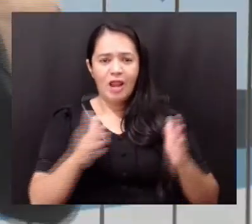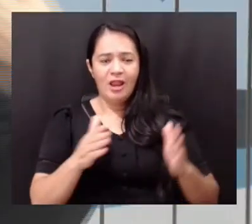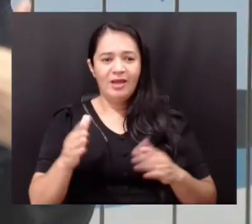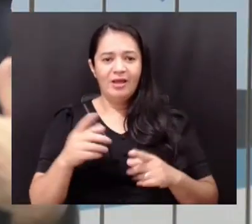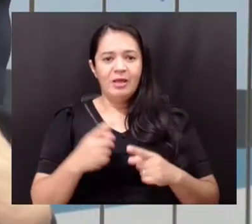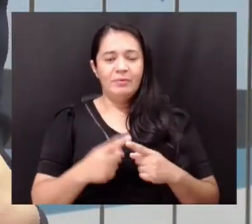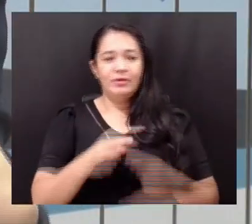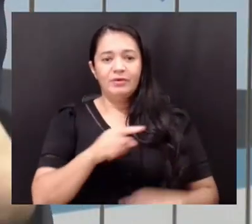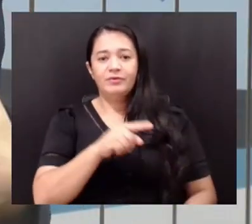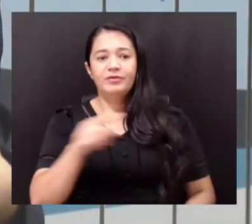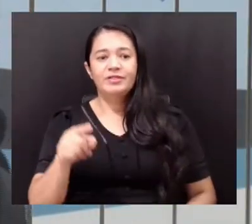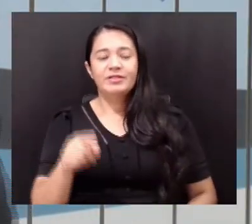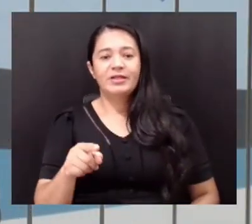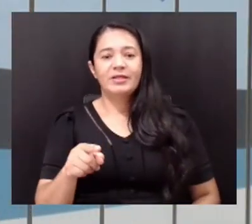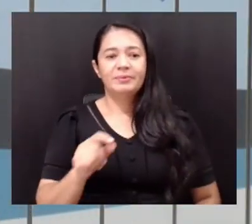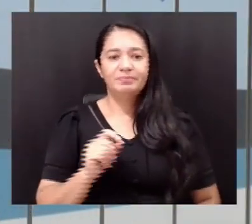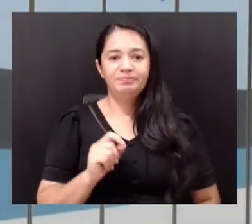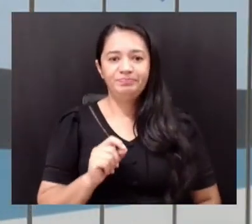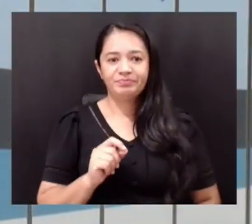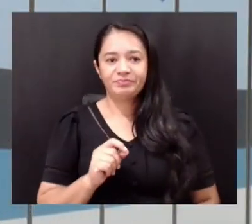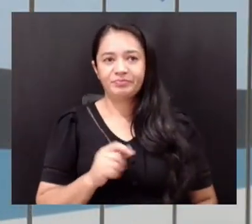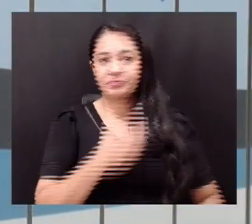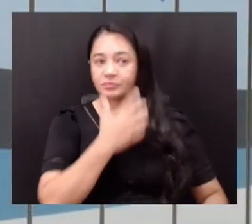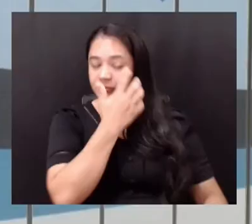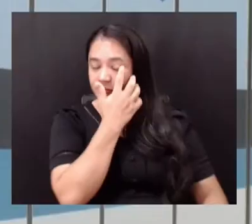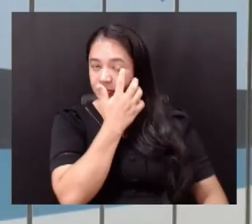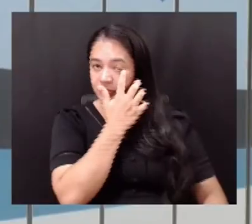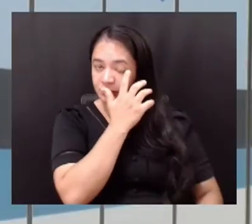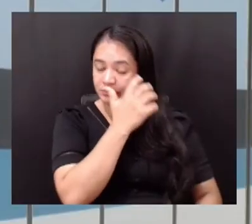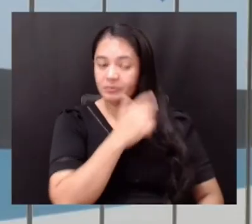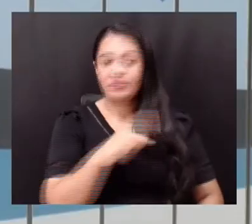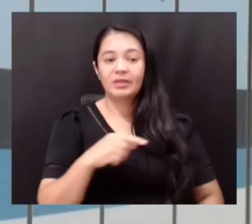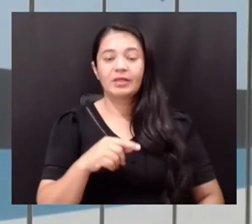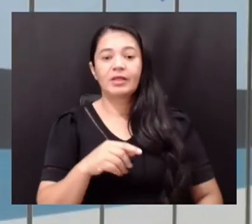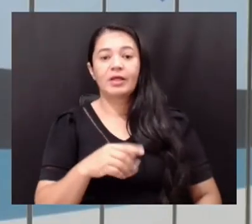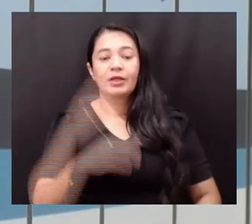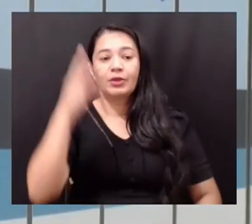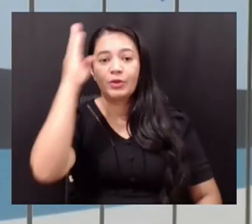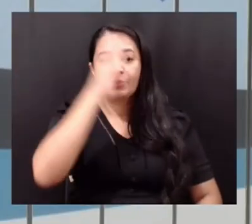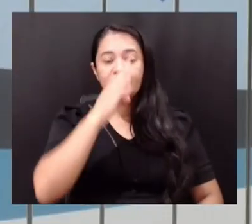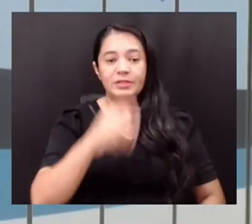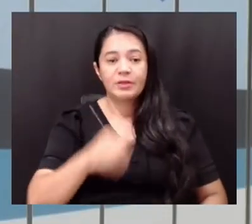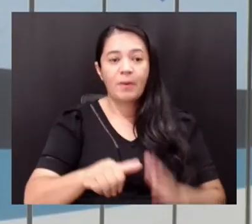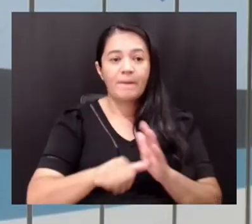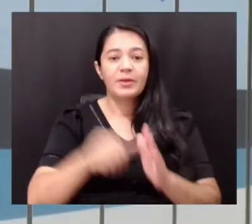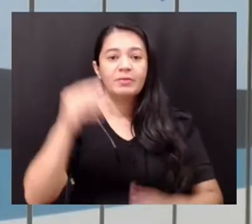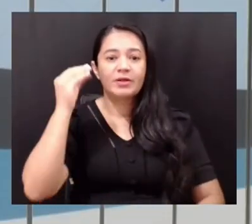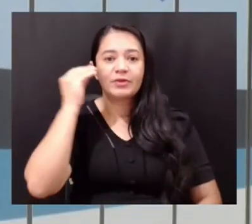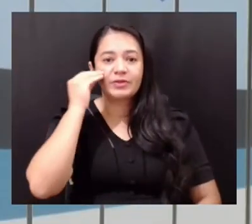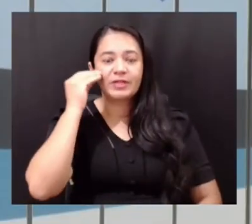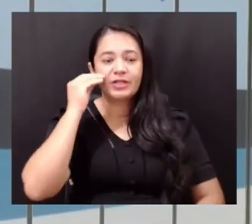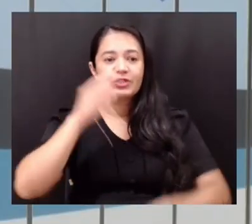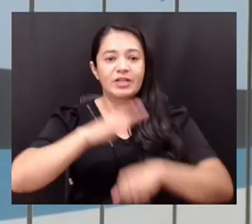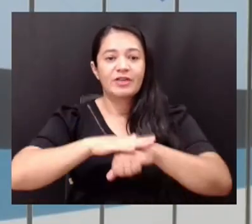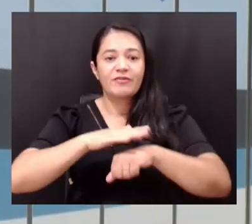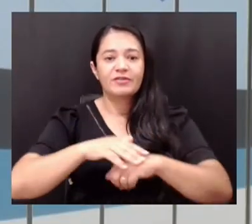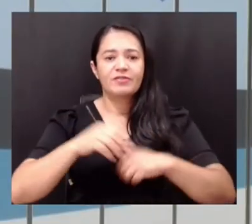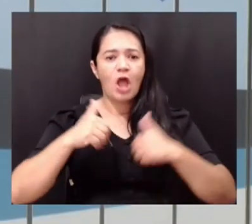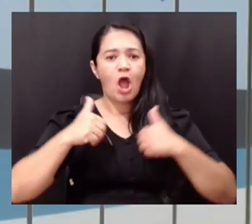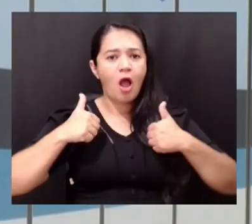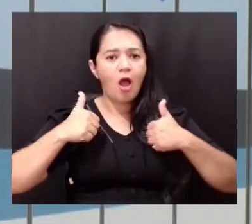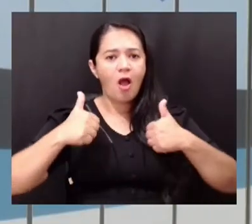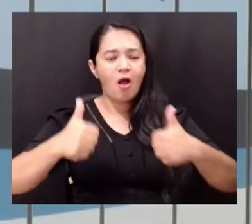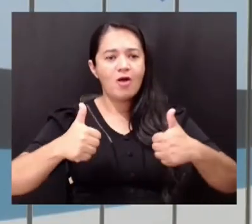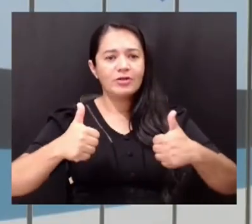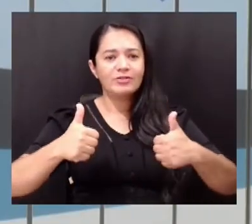Brasil, os primeiros testes que foram feitos foram totalmente positivos e eles são semelhantes. Eles